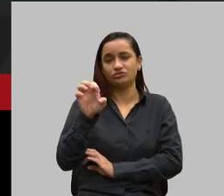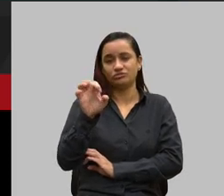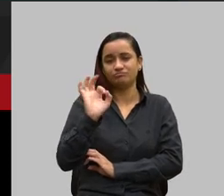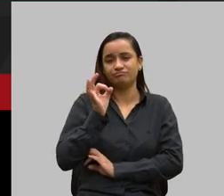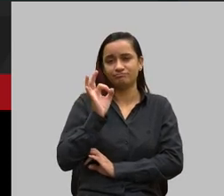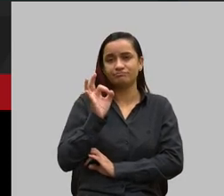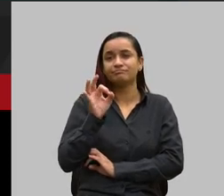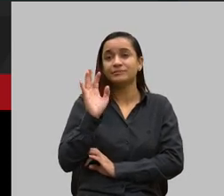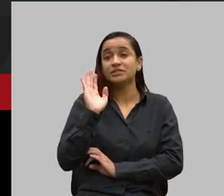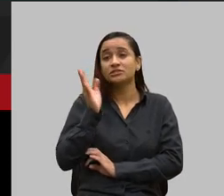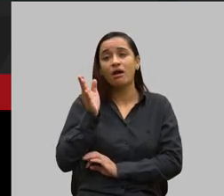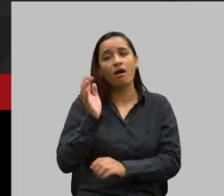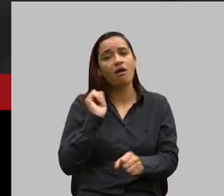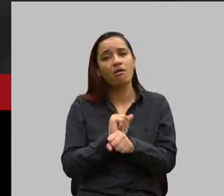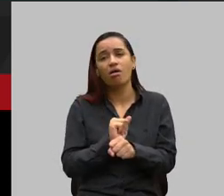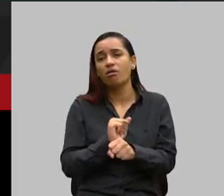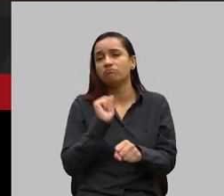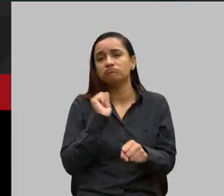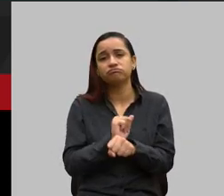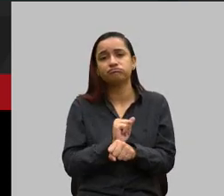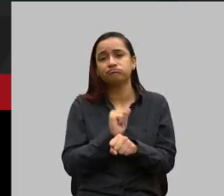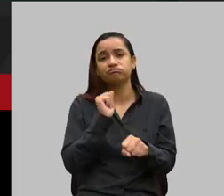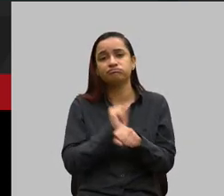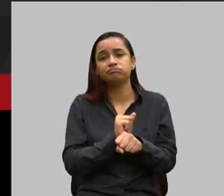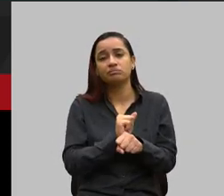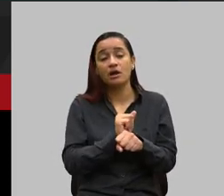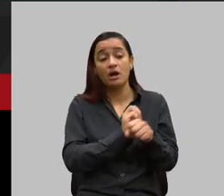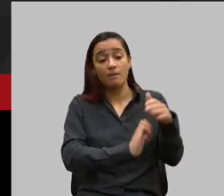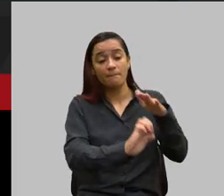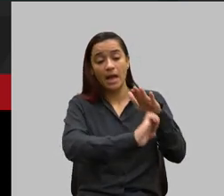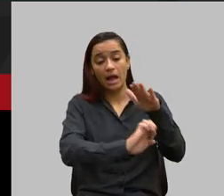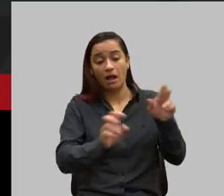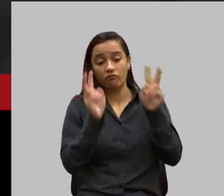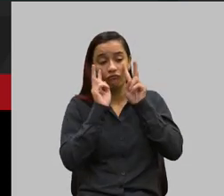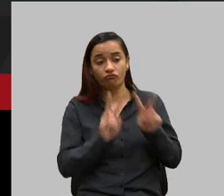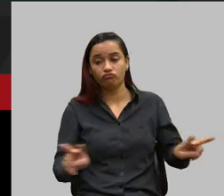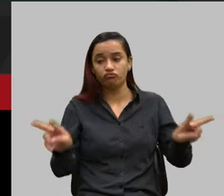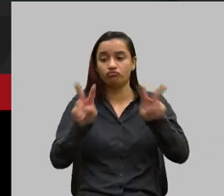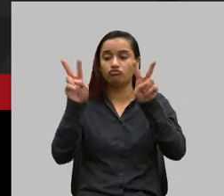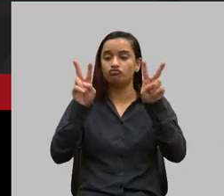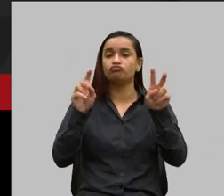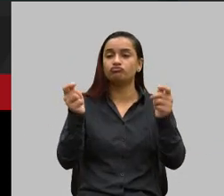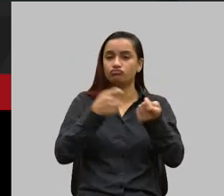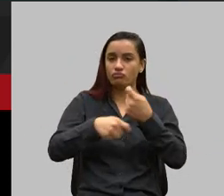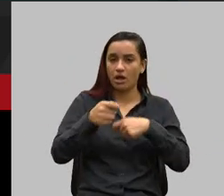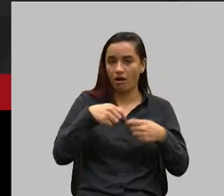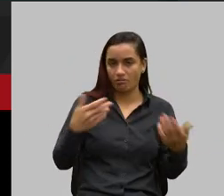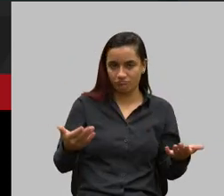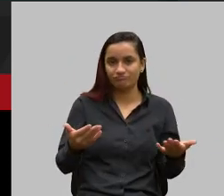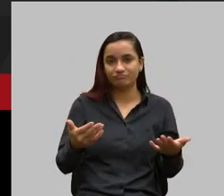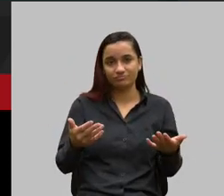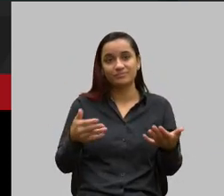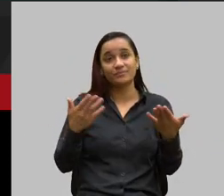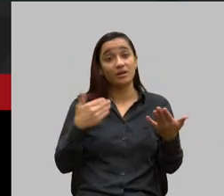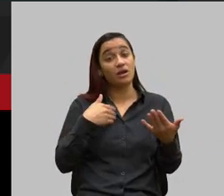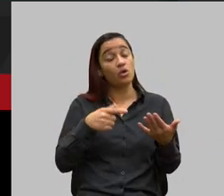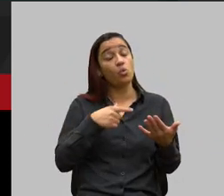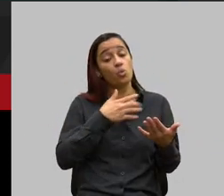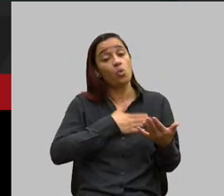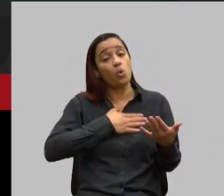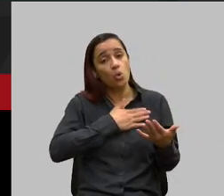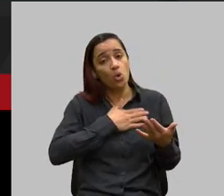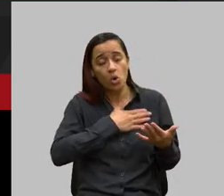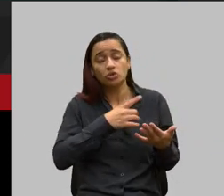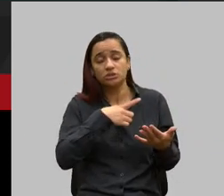eh que o mercado as enxergue então eu eu prefiro ter uma análise em relação a